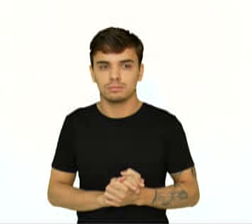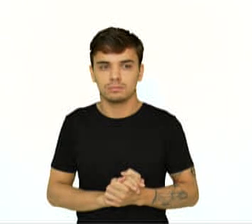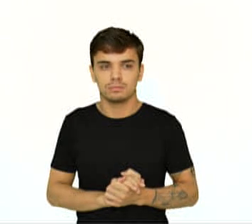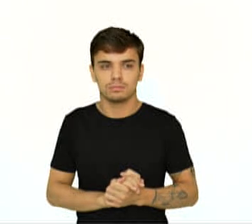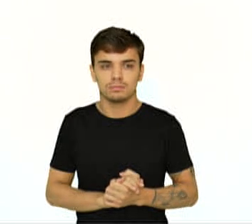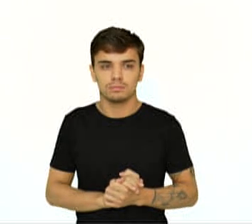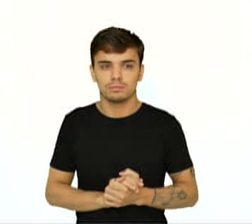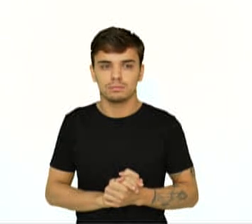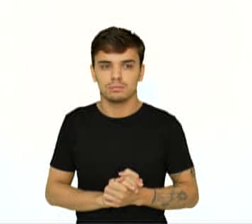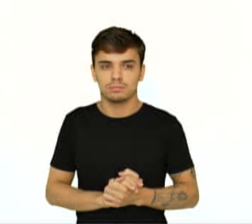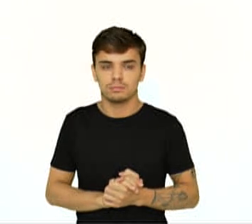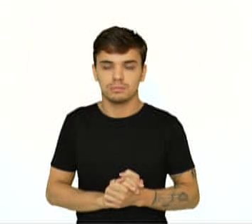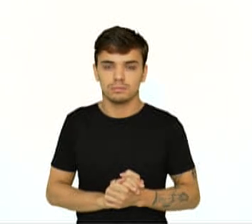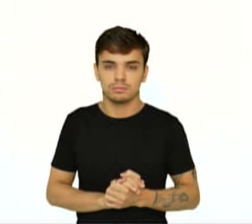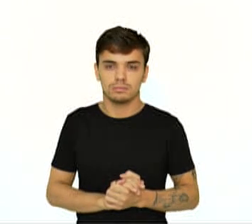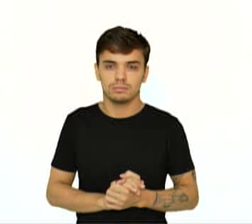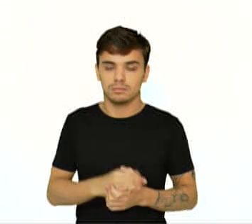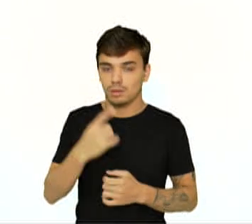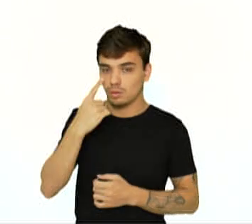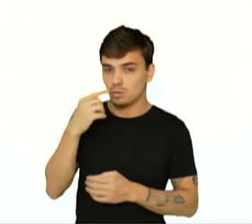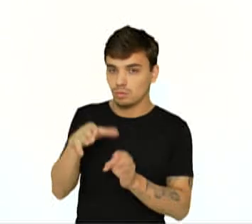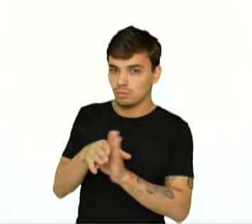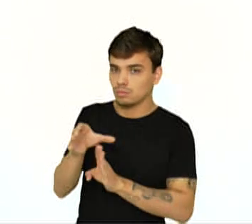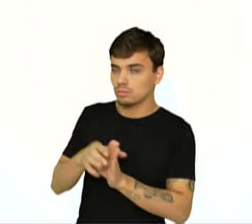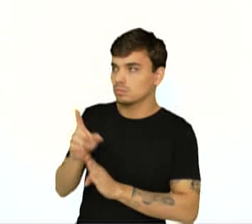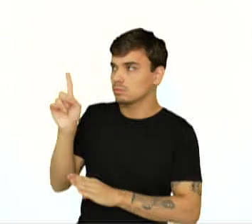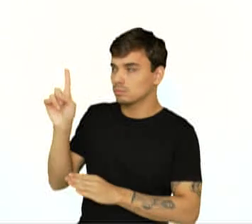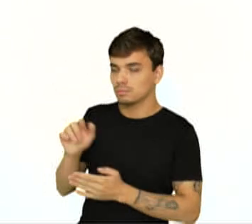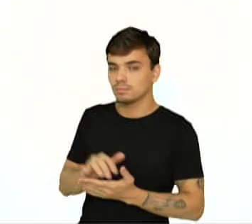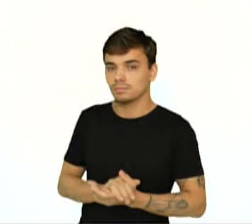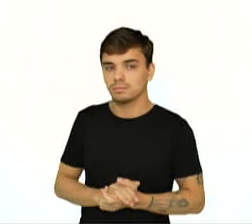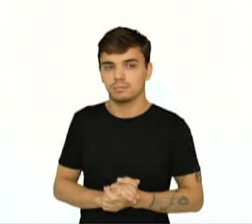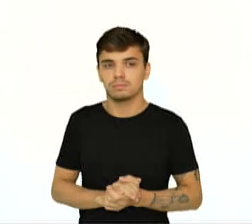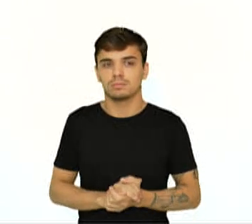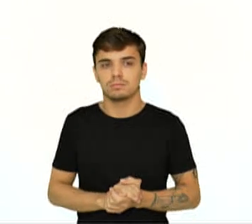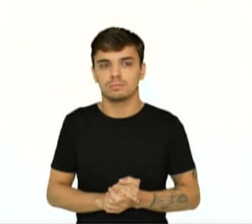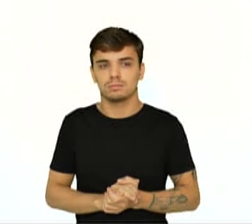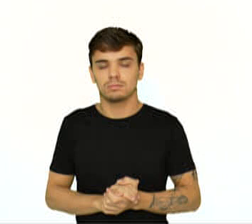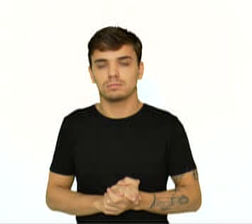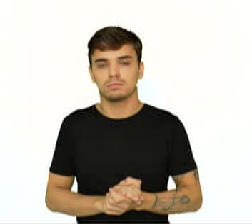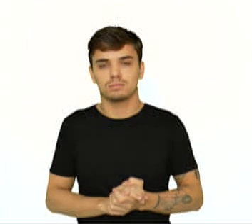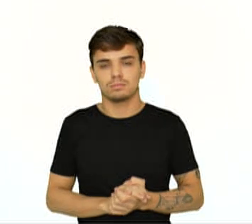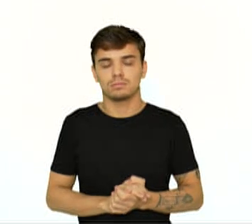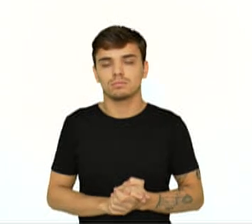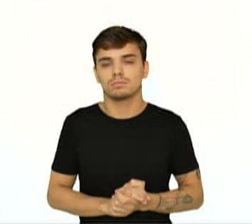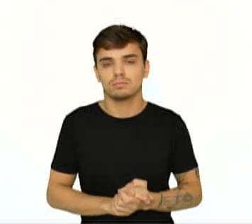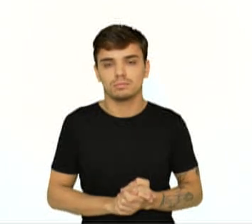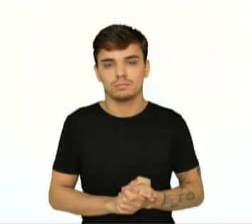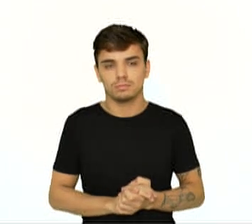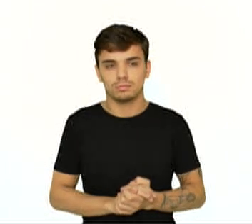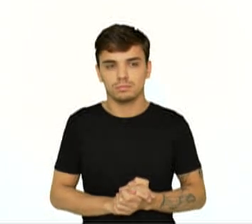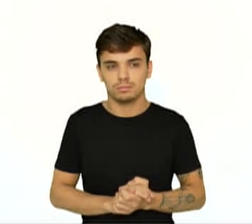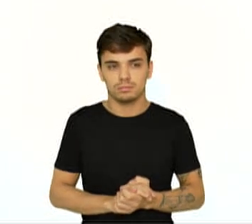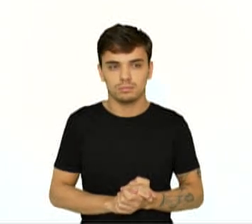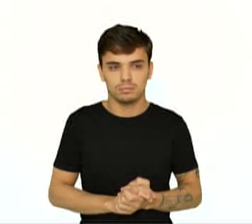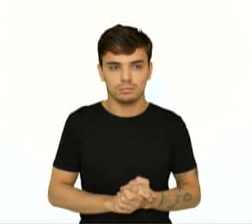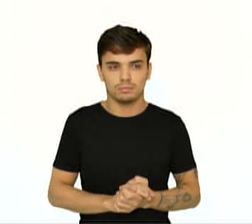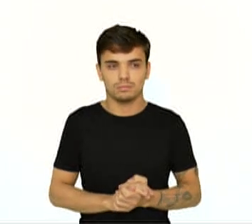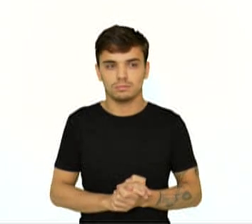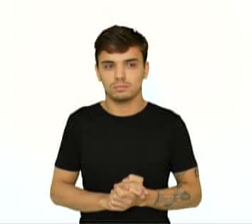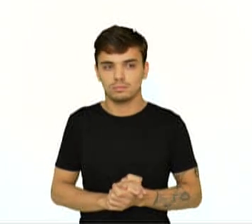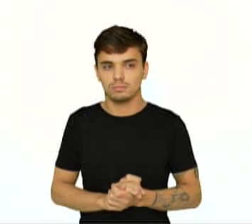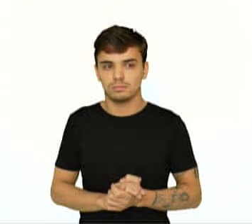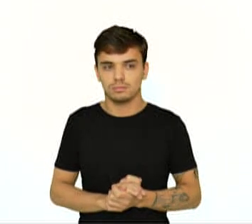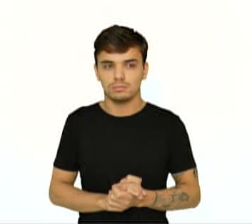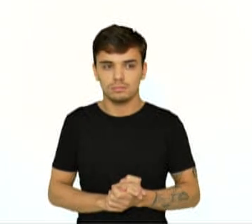Planeia tus comidas e renuncia a certas coisas. Quando tengas planes de comer depois do cine,